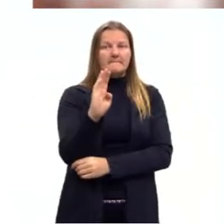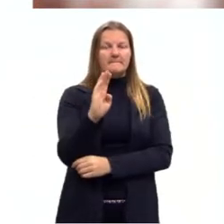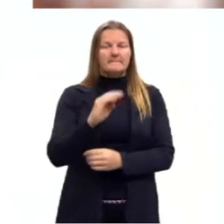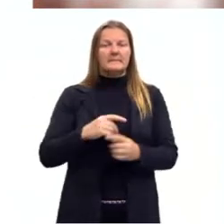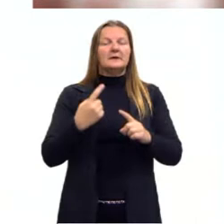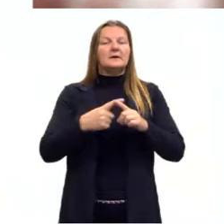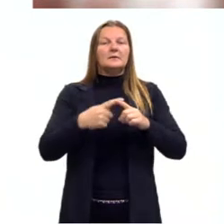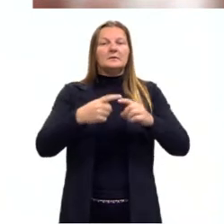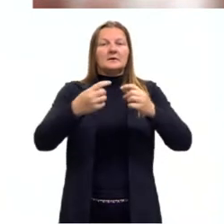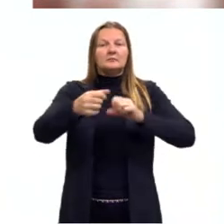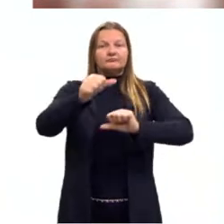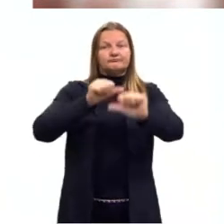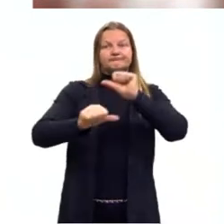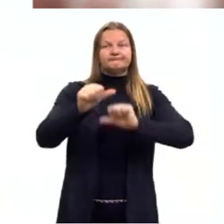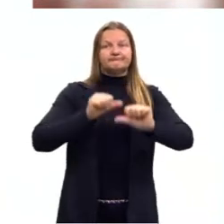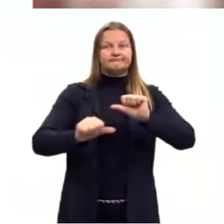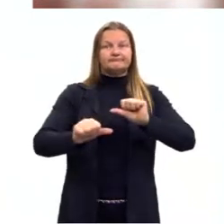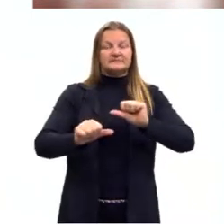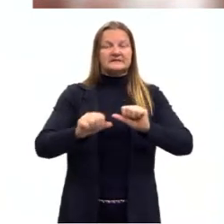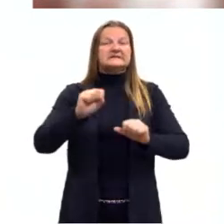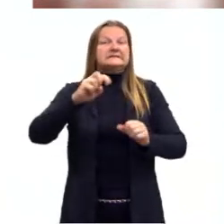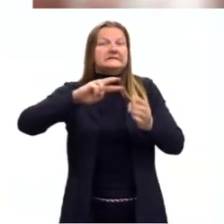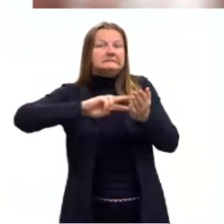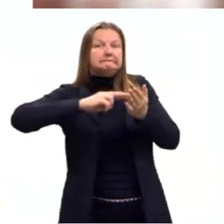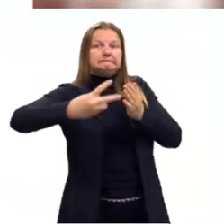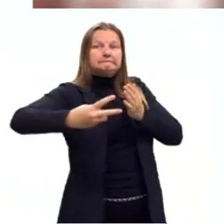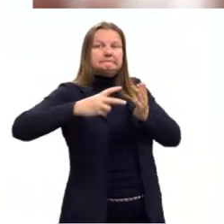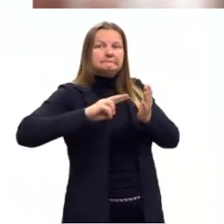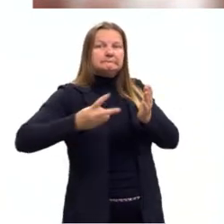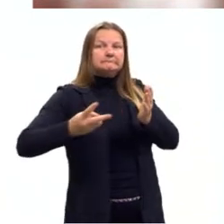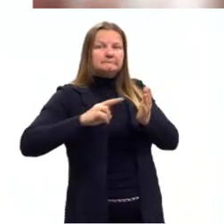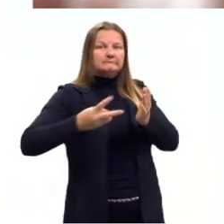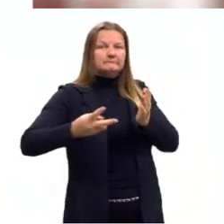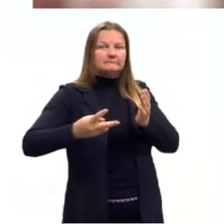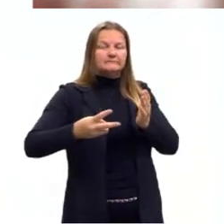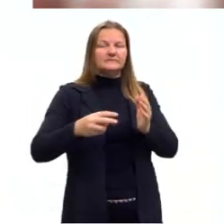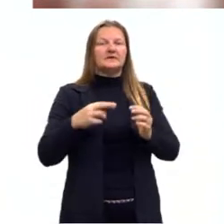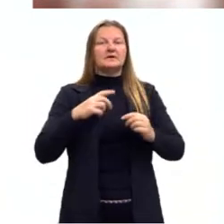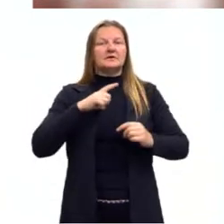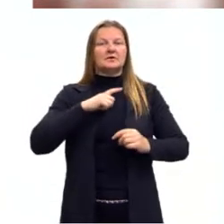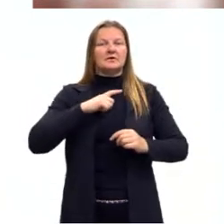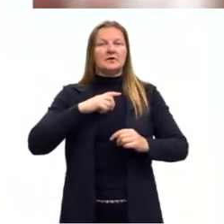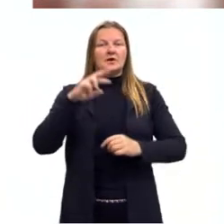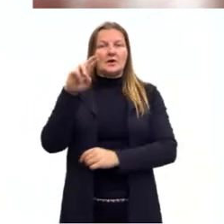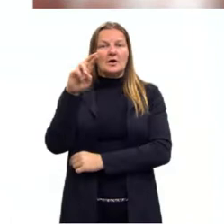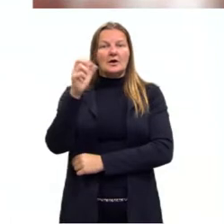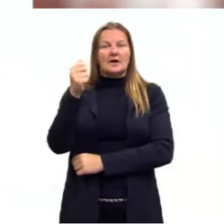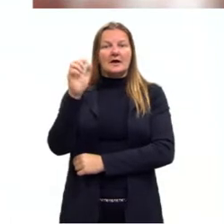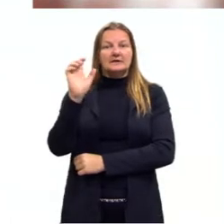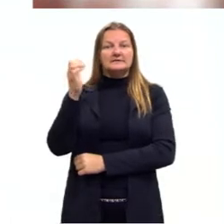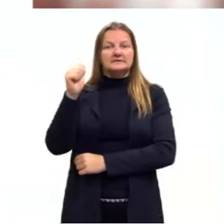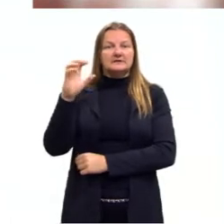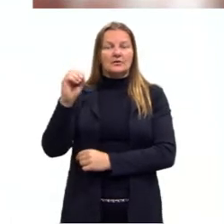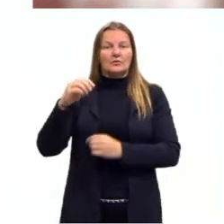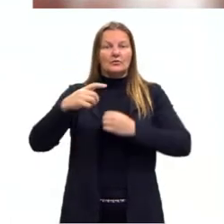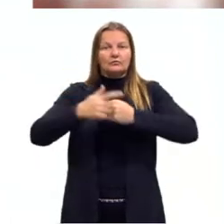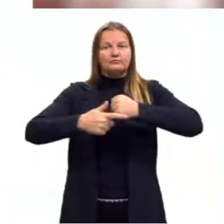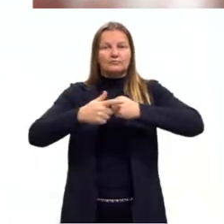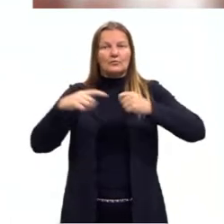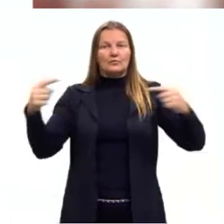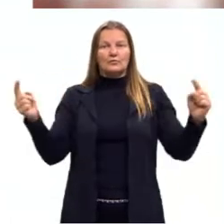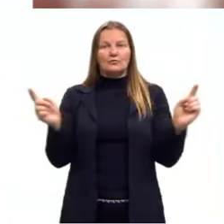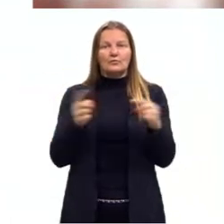caso contrário o que que acontece né ocorrem reações que provocam a aglutinação